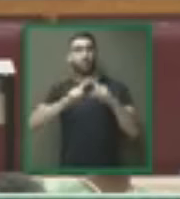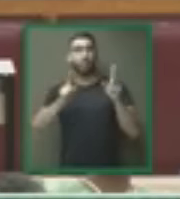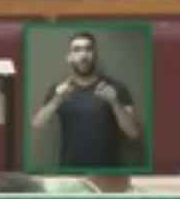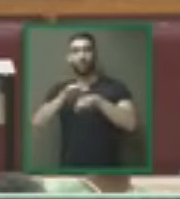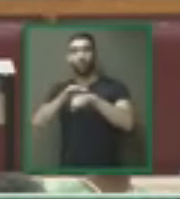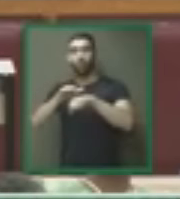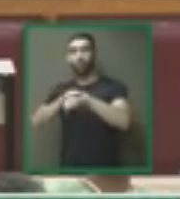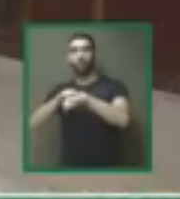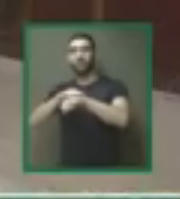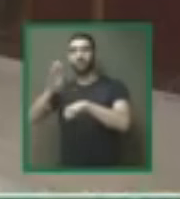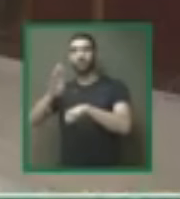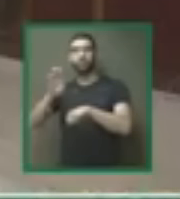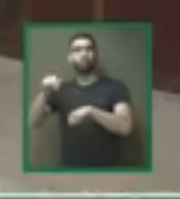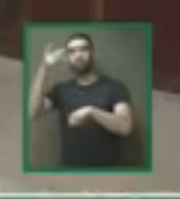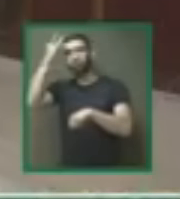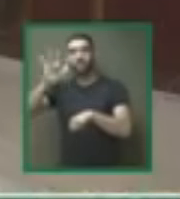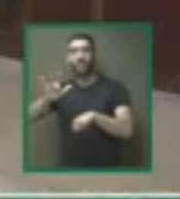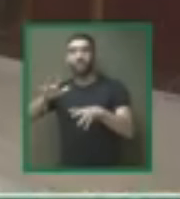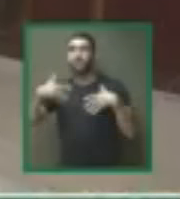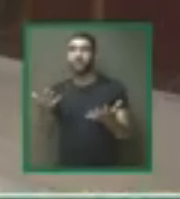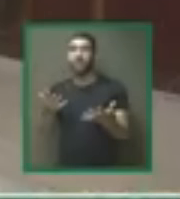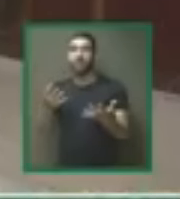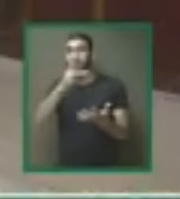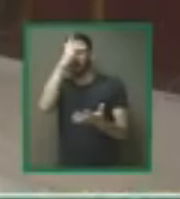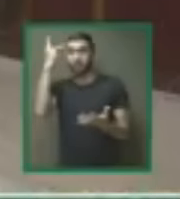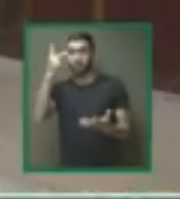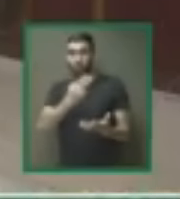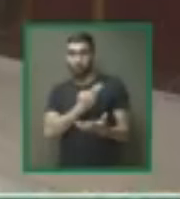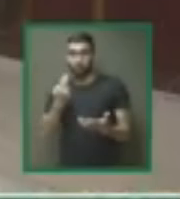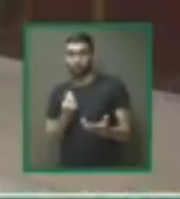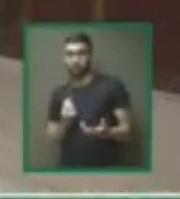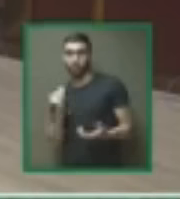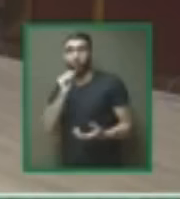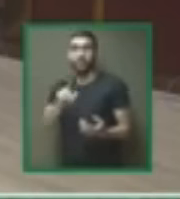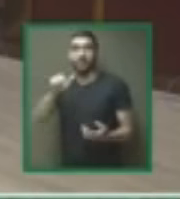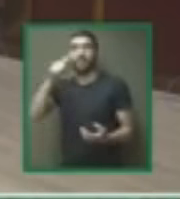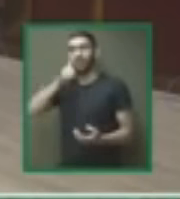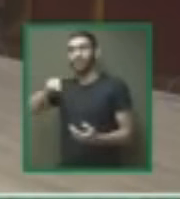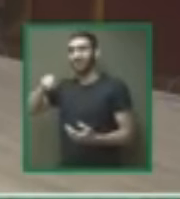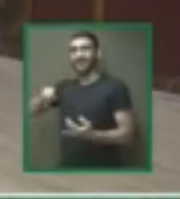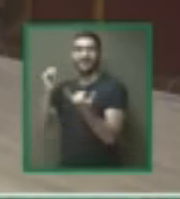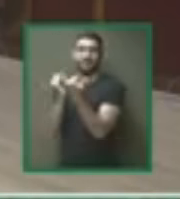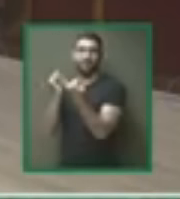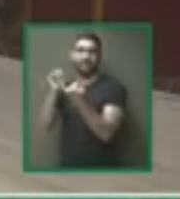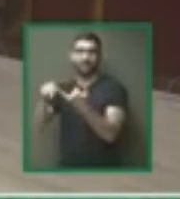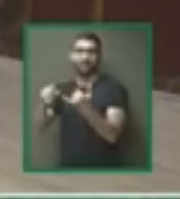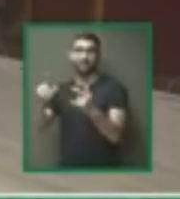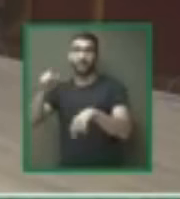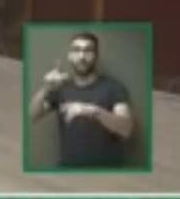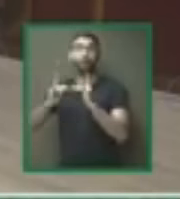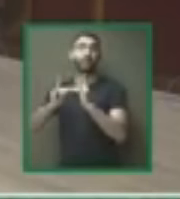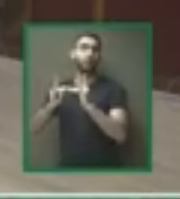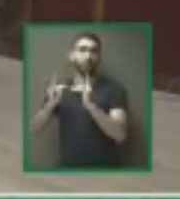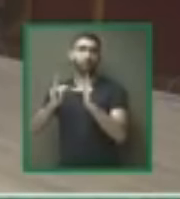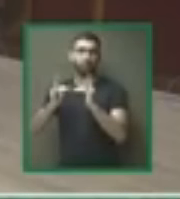Bruno estava falando. Então, quem colocou essa situação do meu nome foi a Ilma no velório. O Arthur falou isso